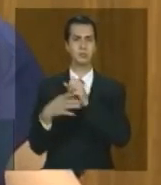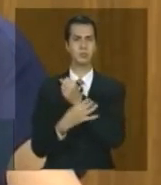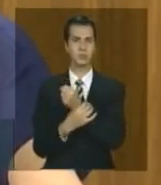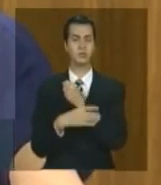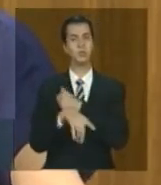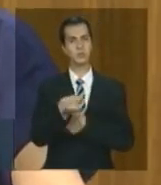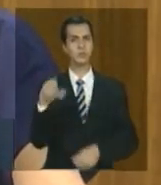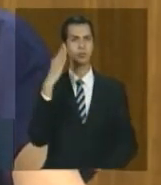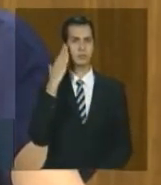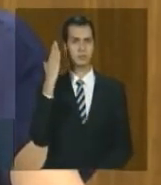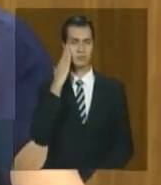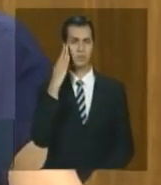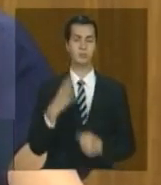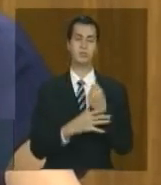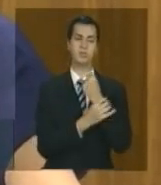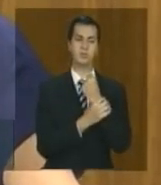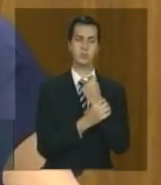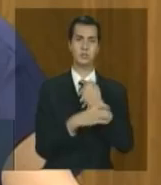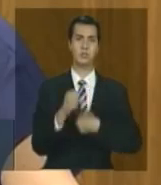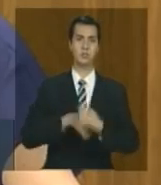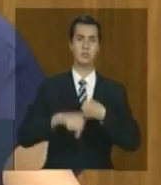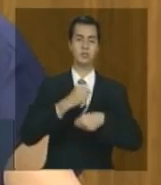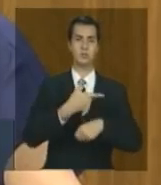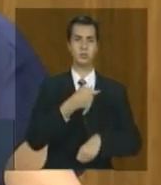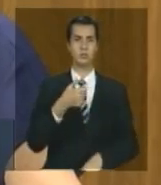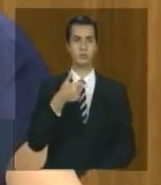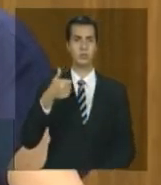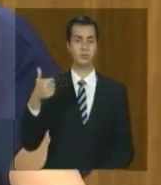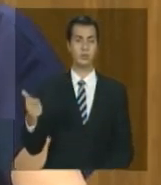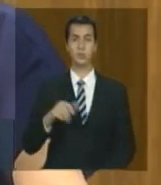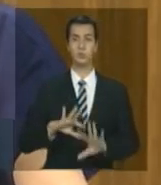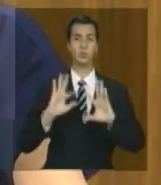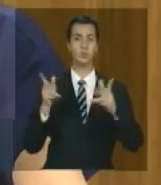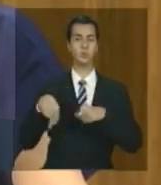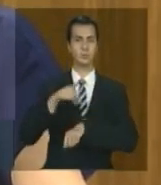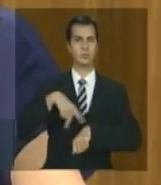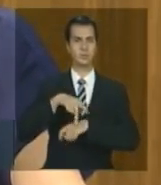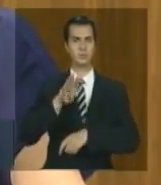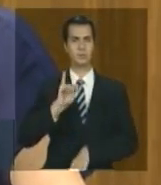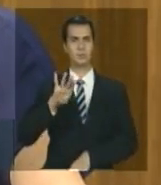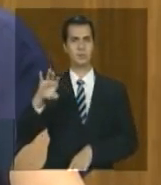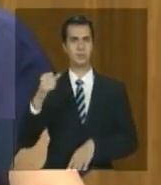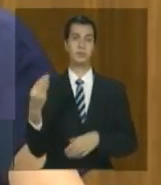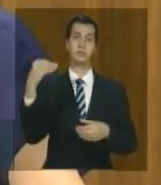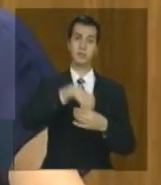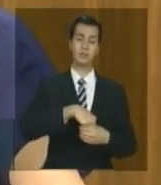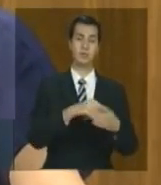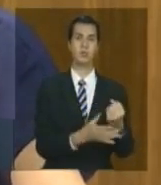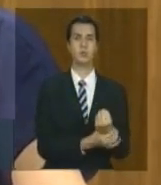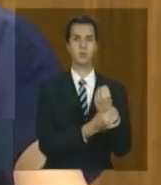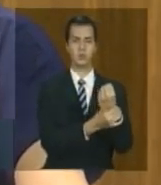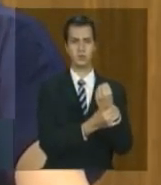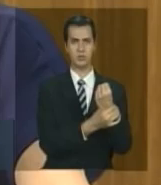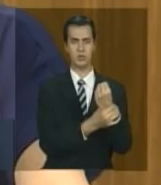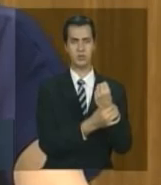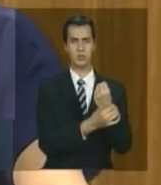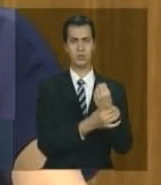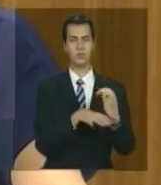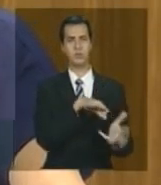2011, os países do BRICS todos estiveram no Conselho de Segurança das Nações Unidas, e no momento em que nós